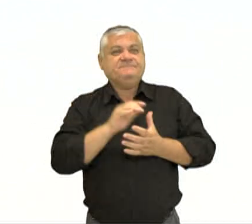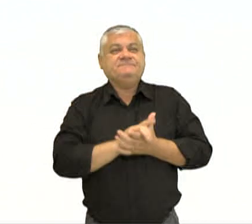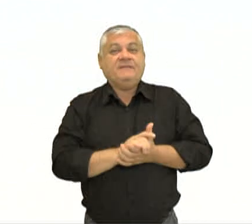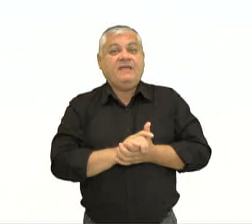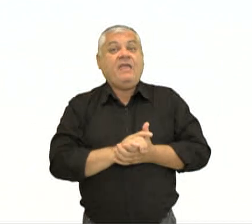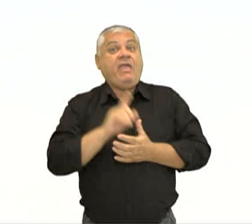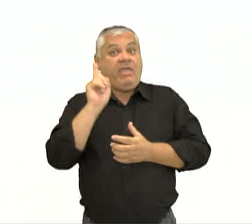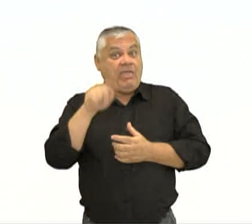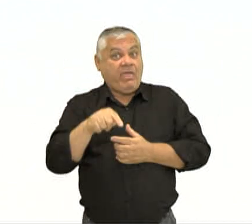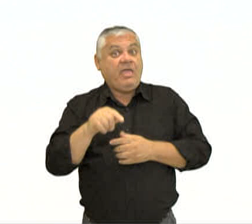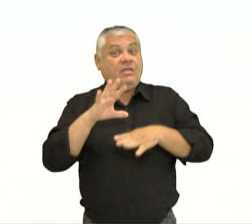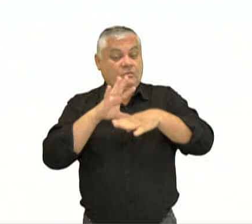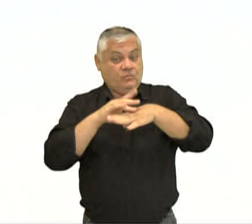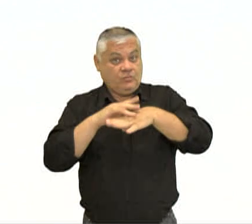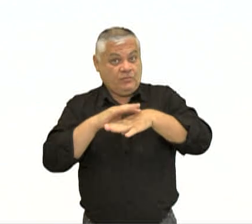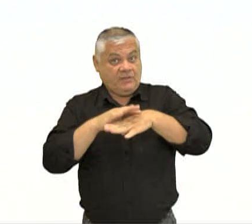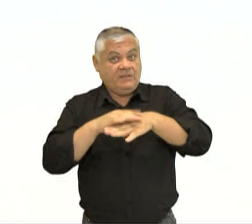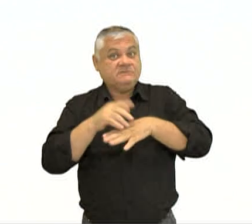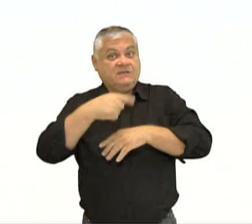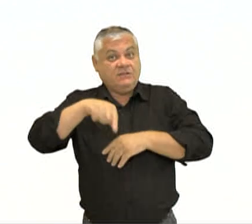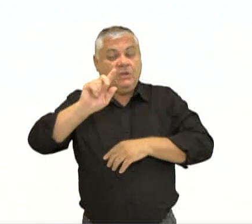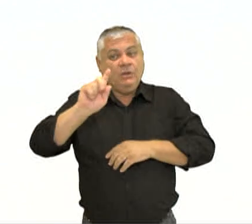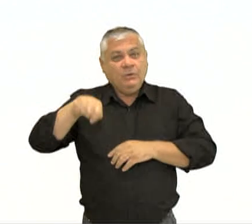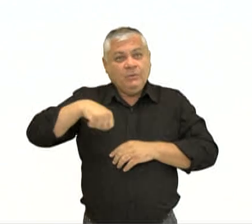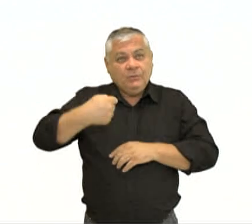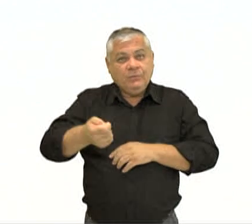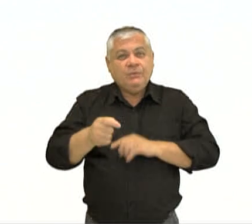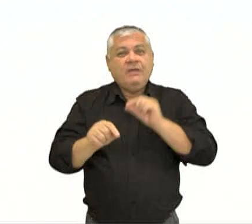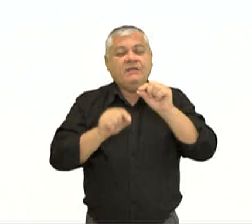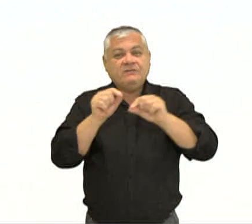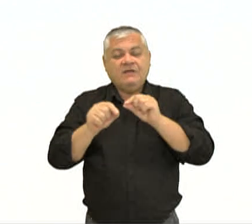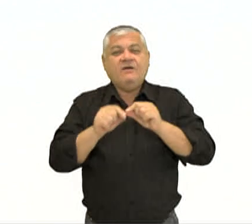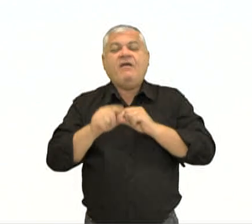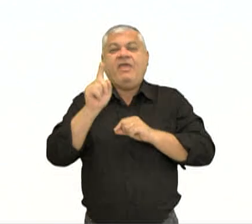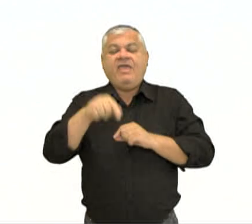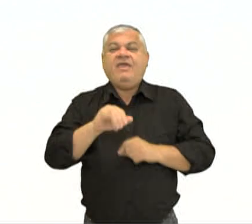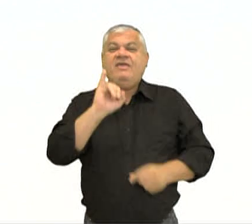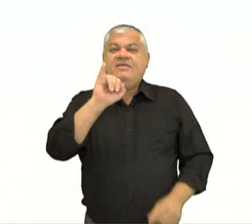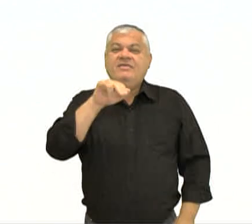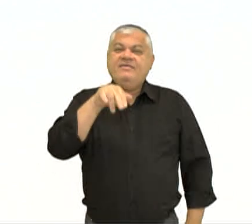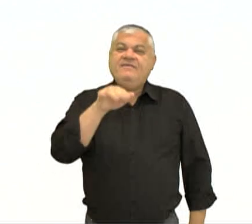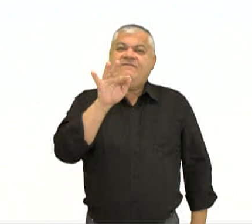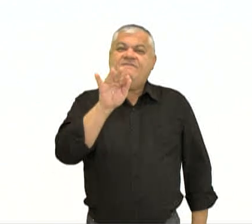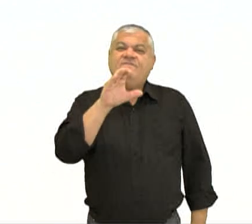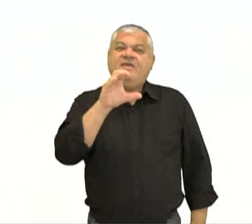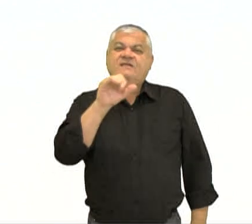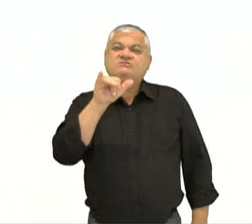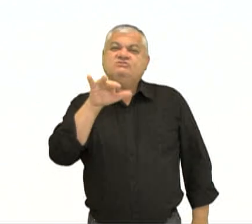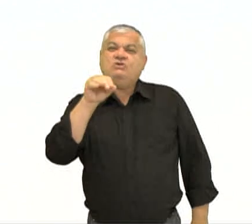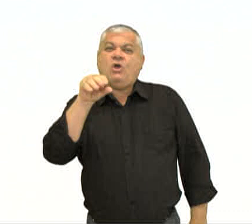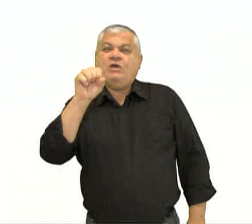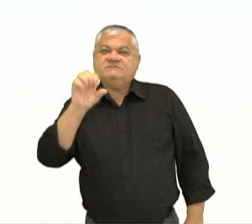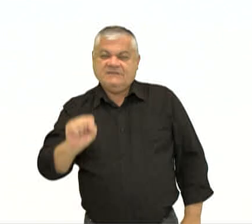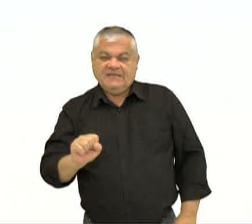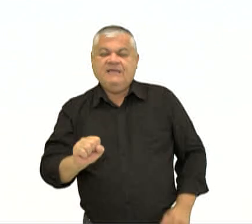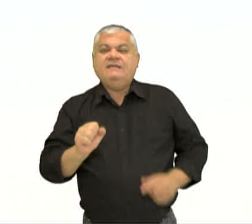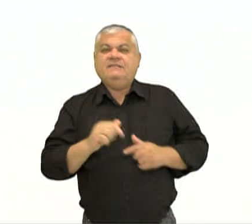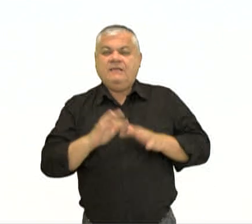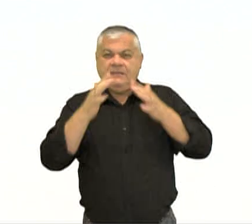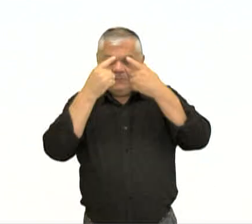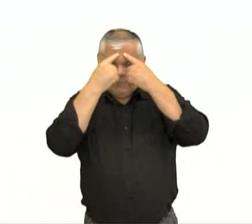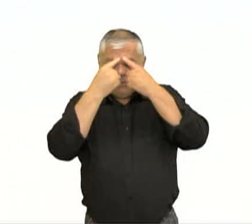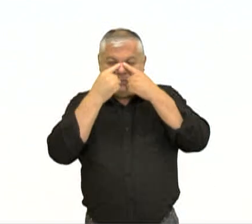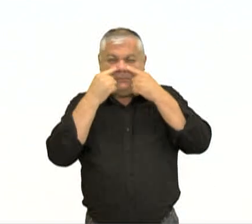E essas doenças a gente classifica como infecciosas. Quando acontece então a inflamação de